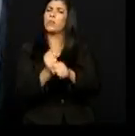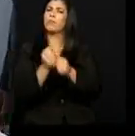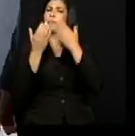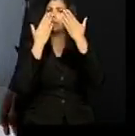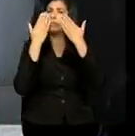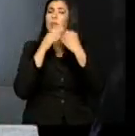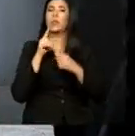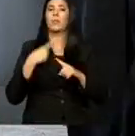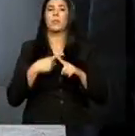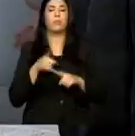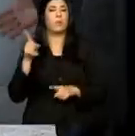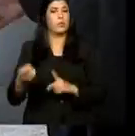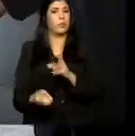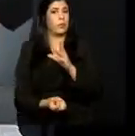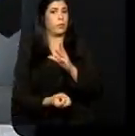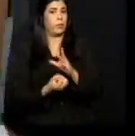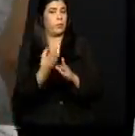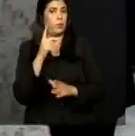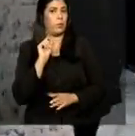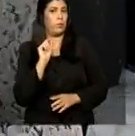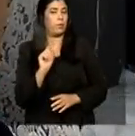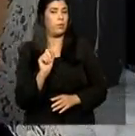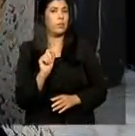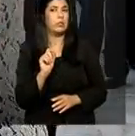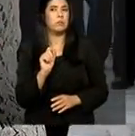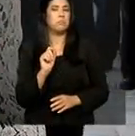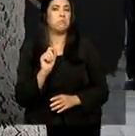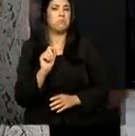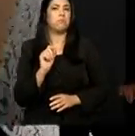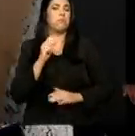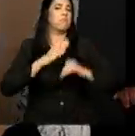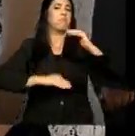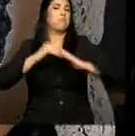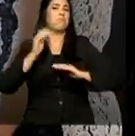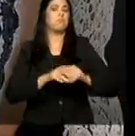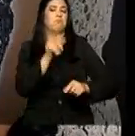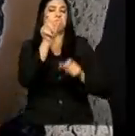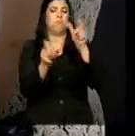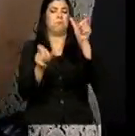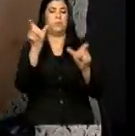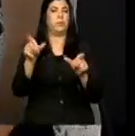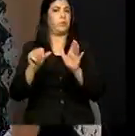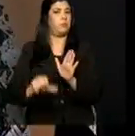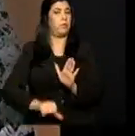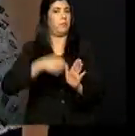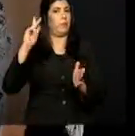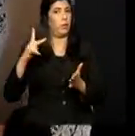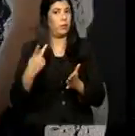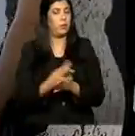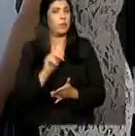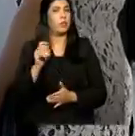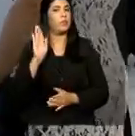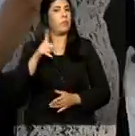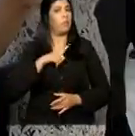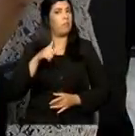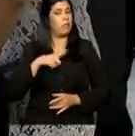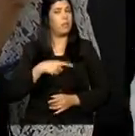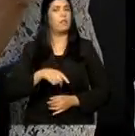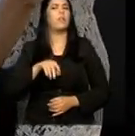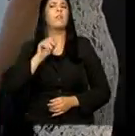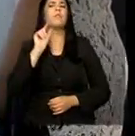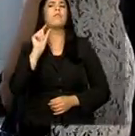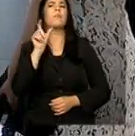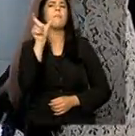porque ela nasce não de uma ação dos atores por si. O primeiro momento no qual se ouve falar de BRICS é